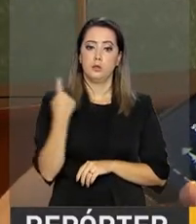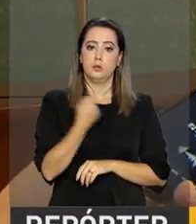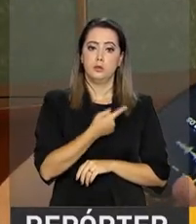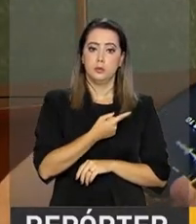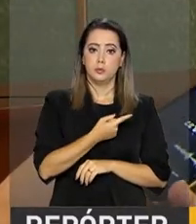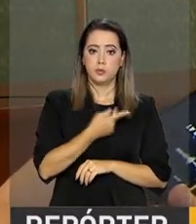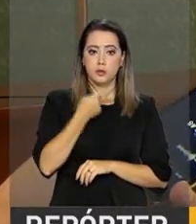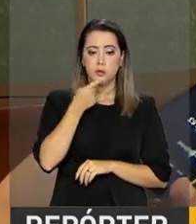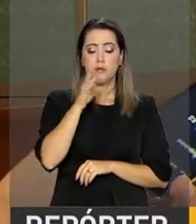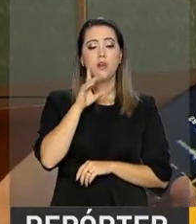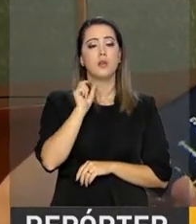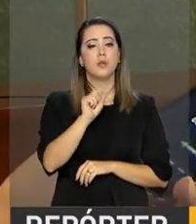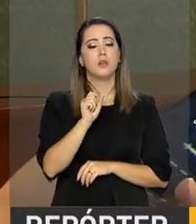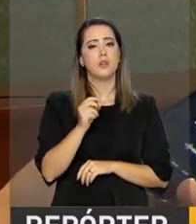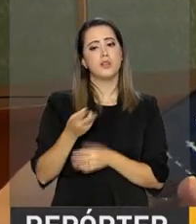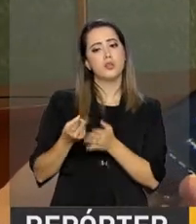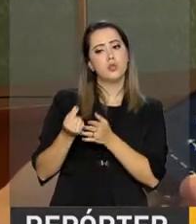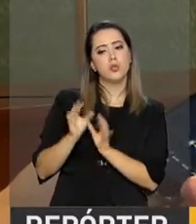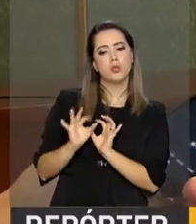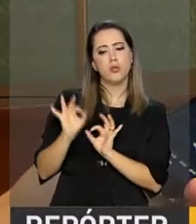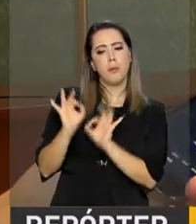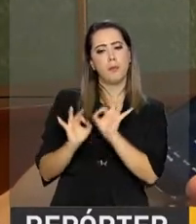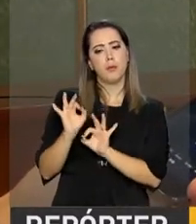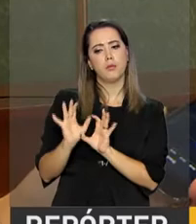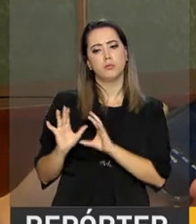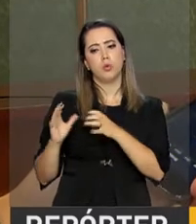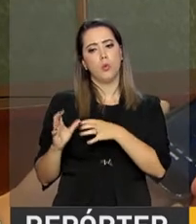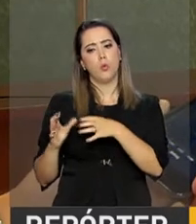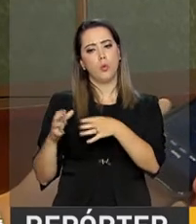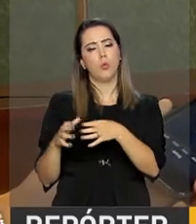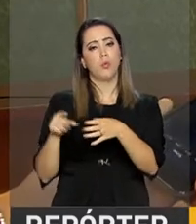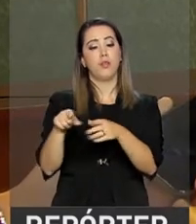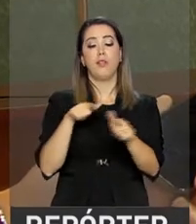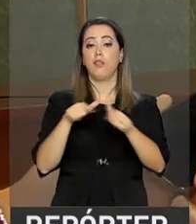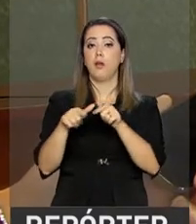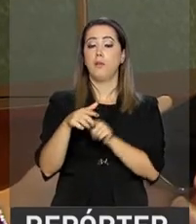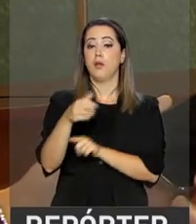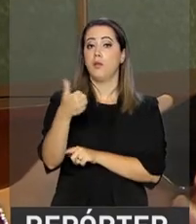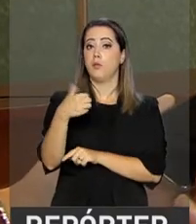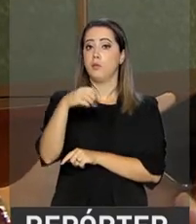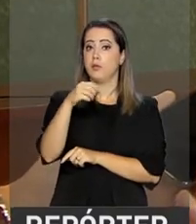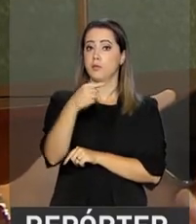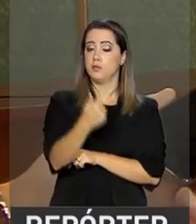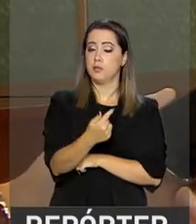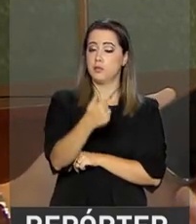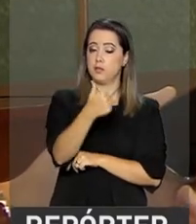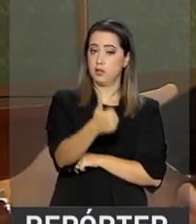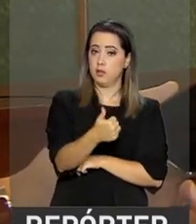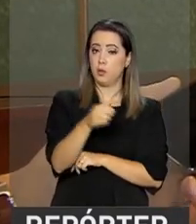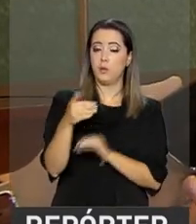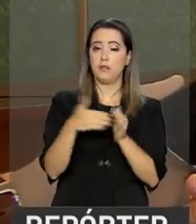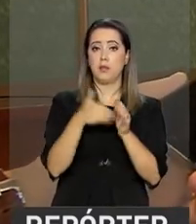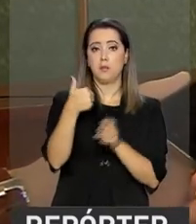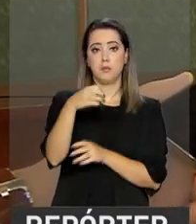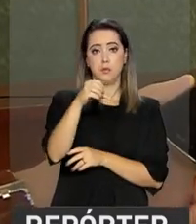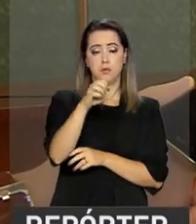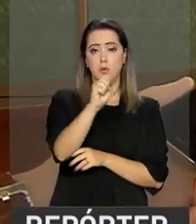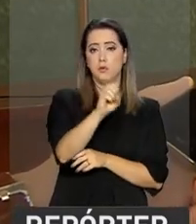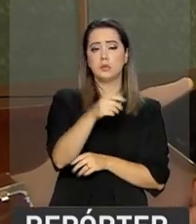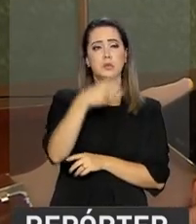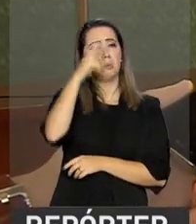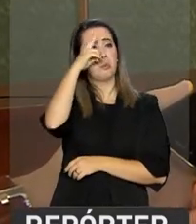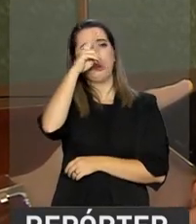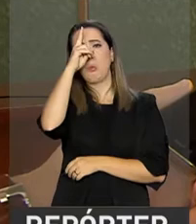sendo montados levantados para aquele público e trabalhava em 71 em 1988 muitas pessoas não lembram que tinha esses